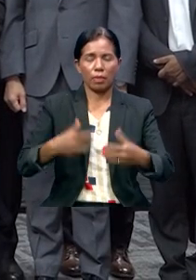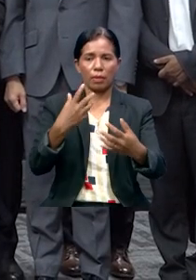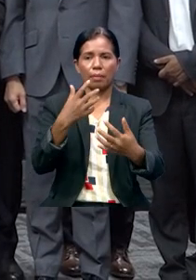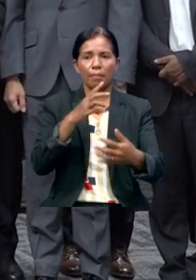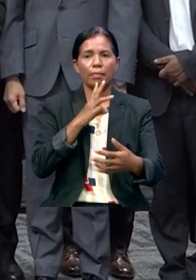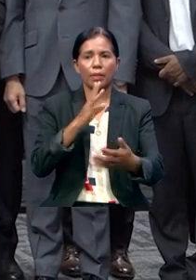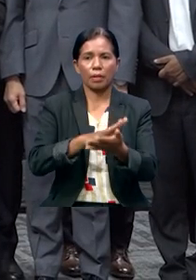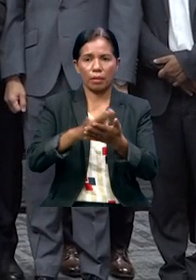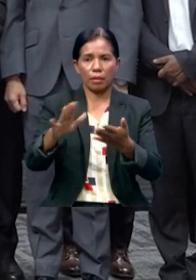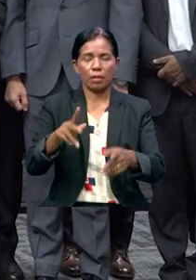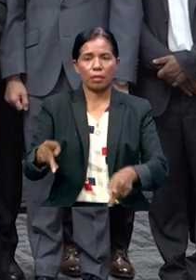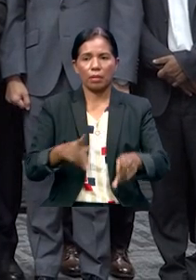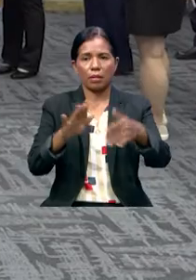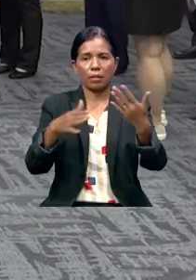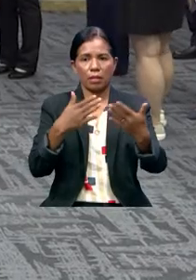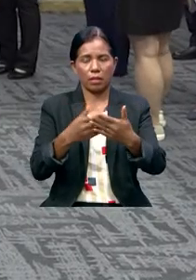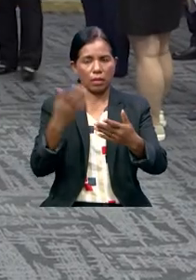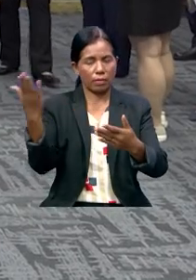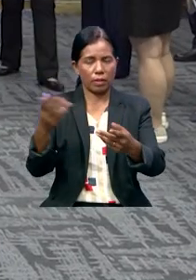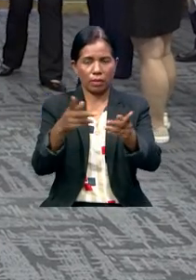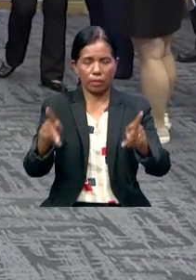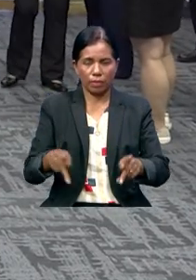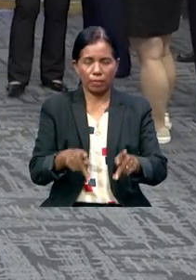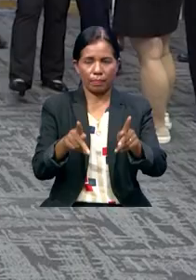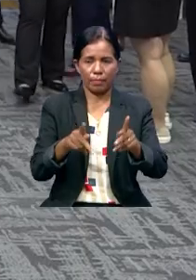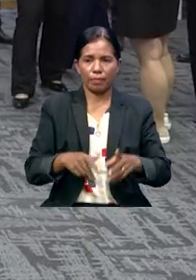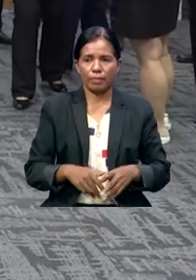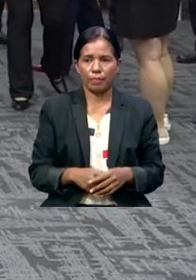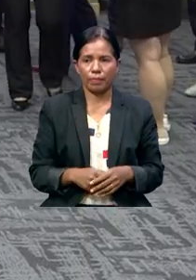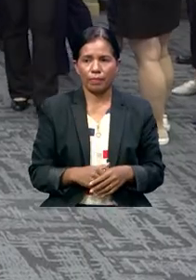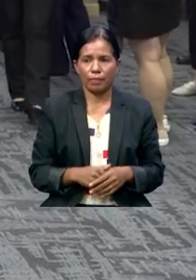ba instalação pública sira iha área rural. Mateus Romario, Tito Silva, GMN.